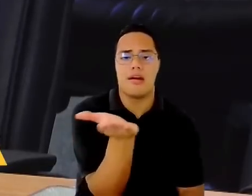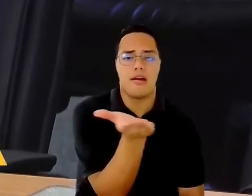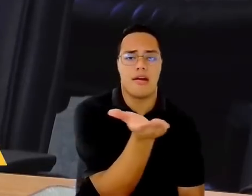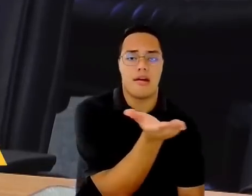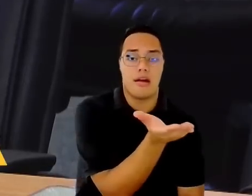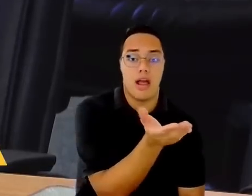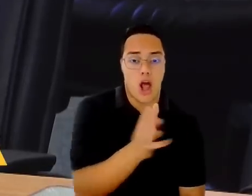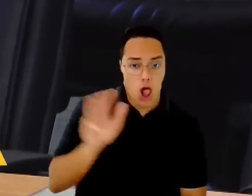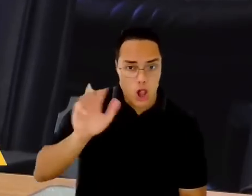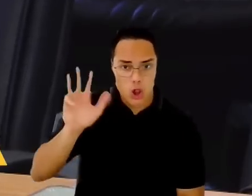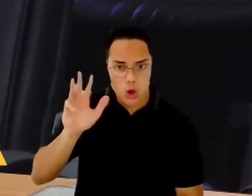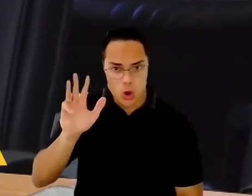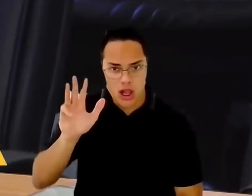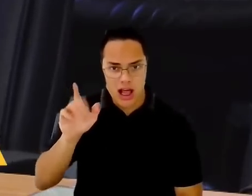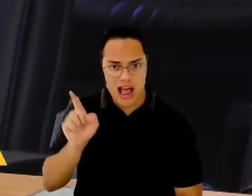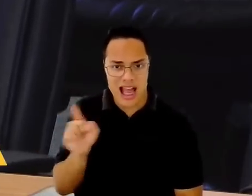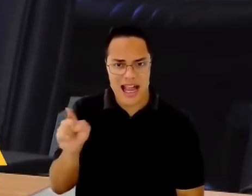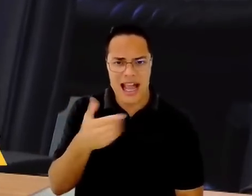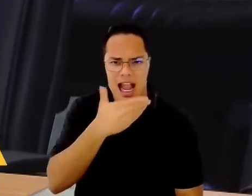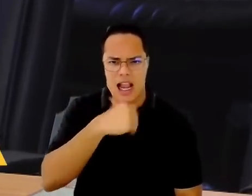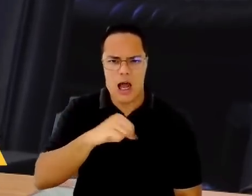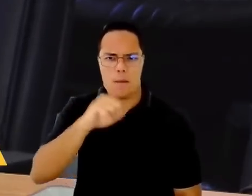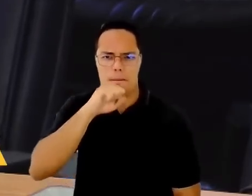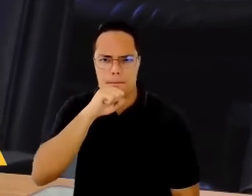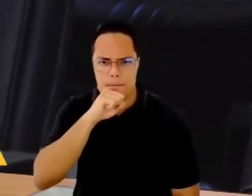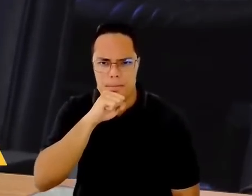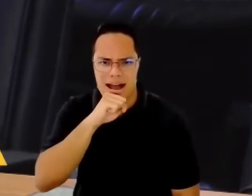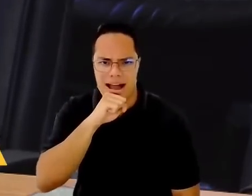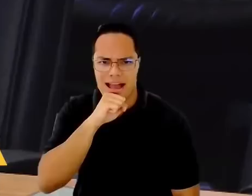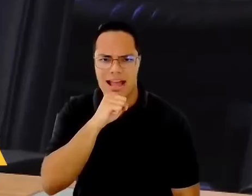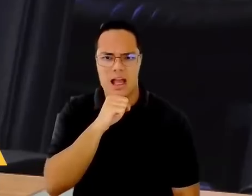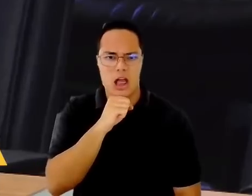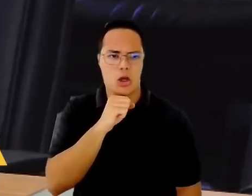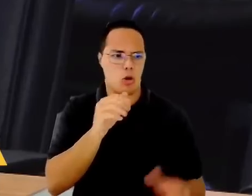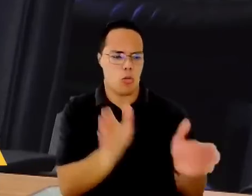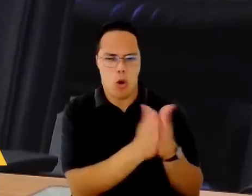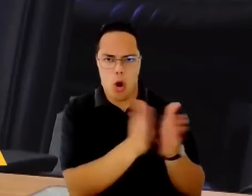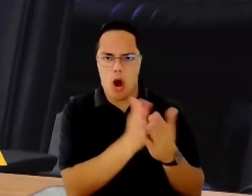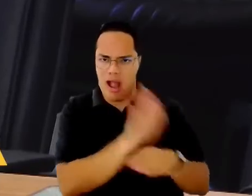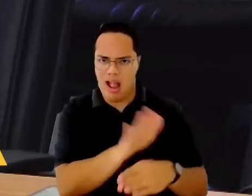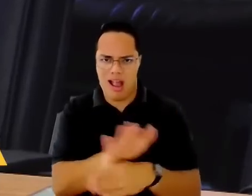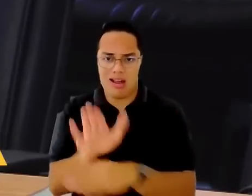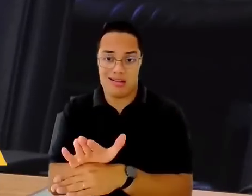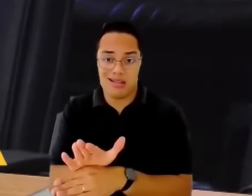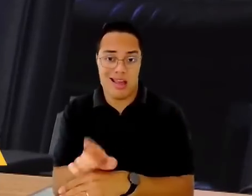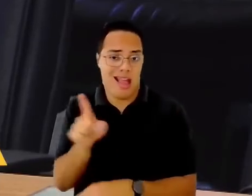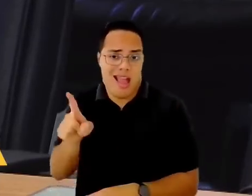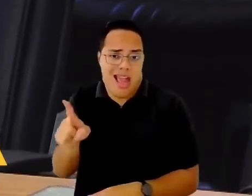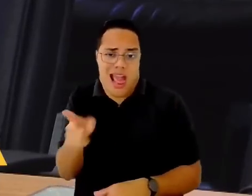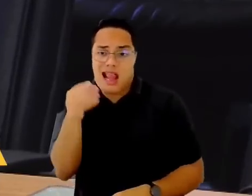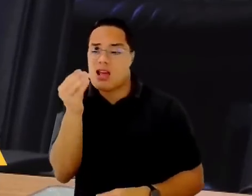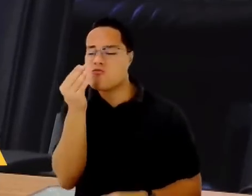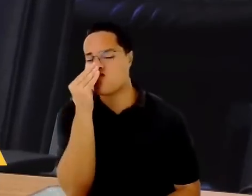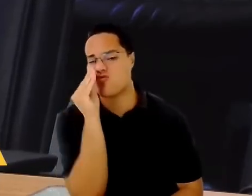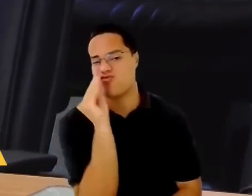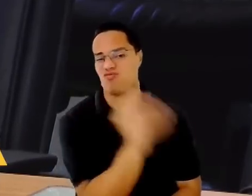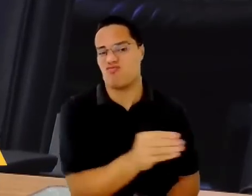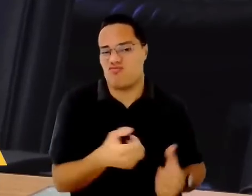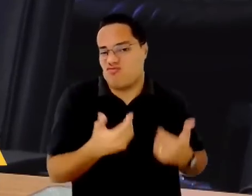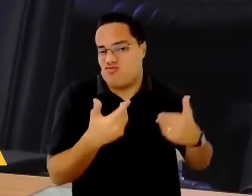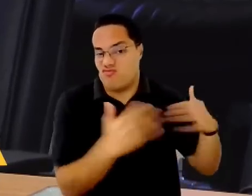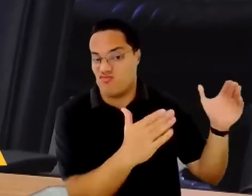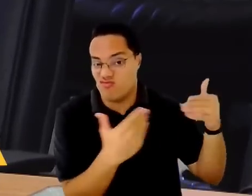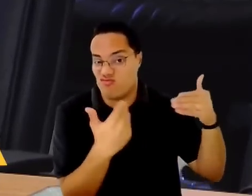mais pobres tão deixando as crianças na ruas e as coisas e hoje nós recebemos uma denúncia que